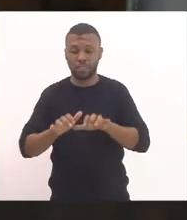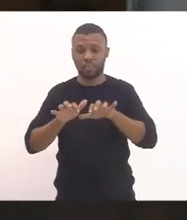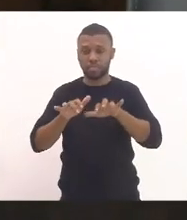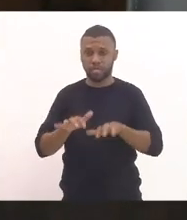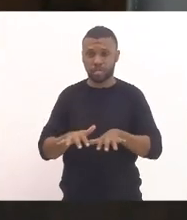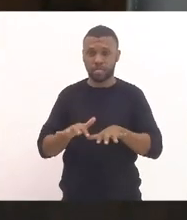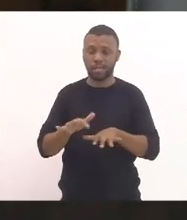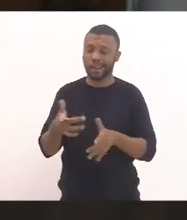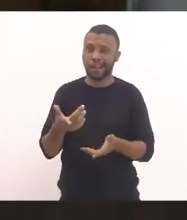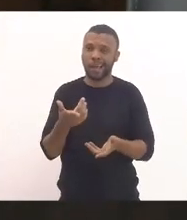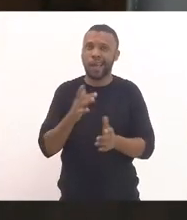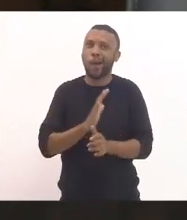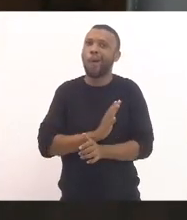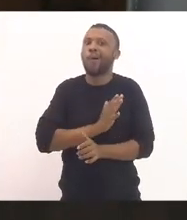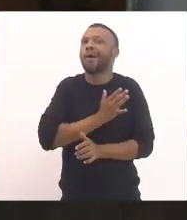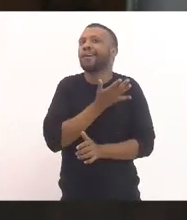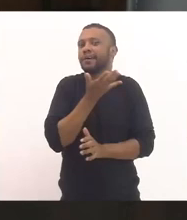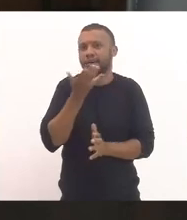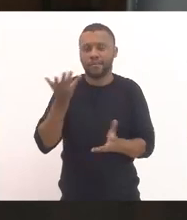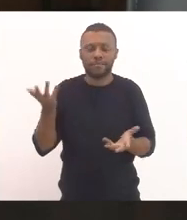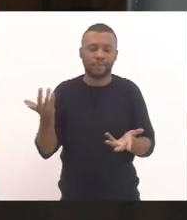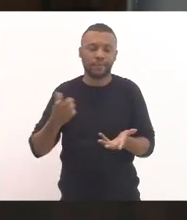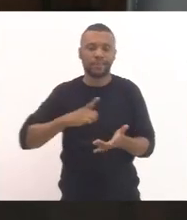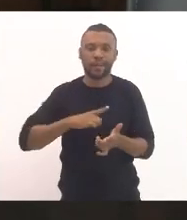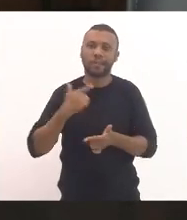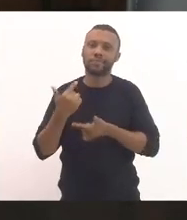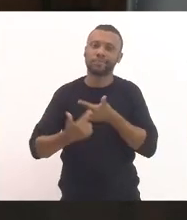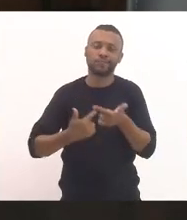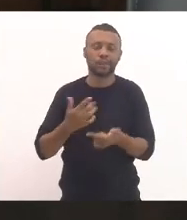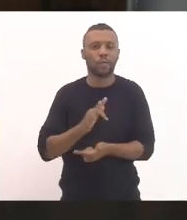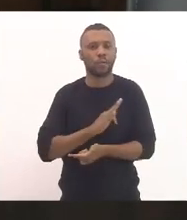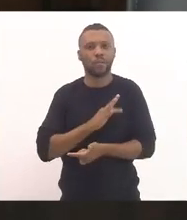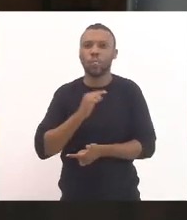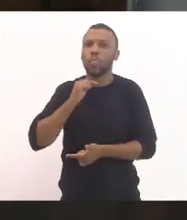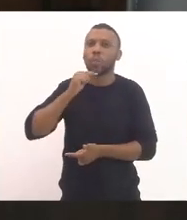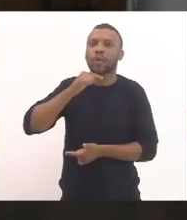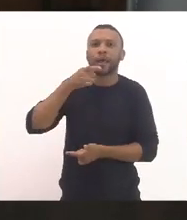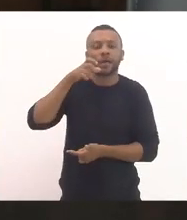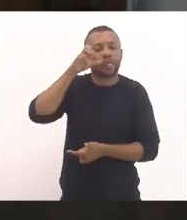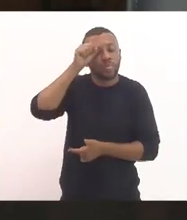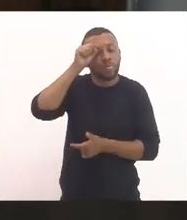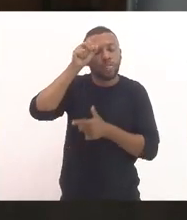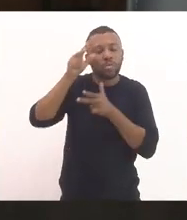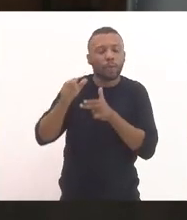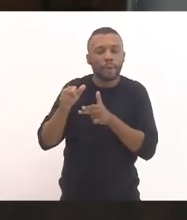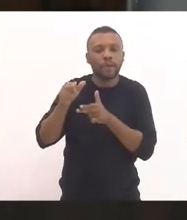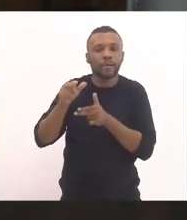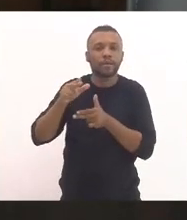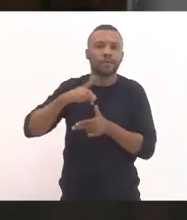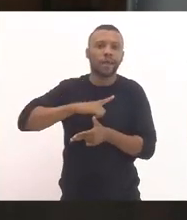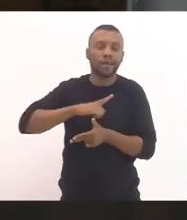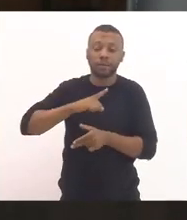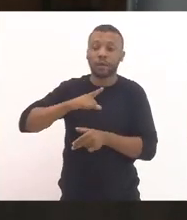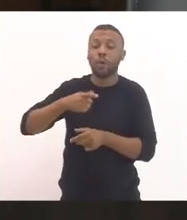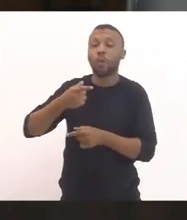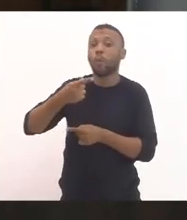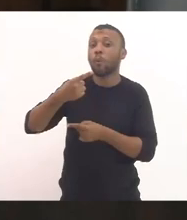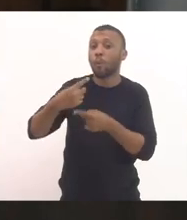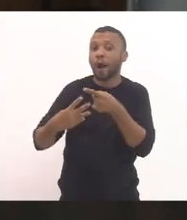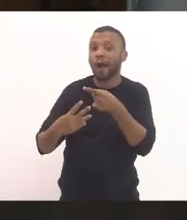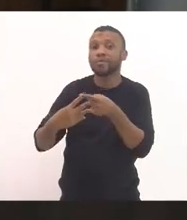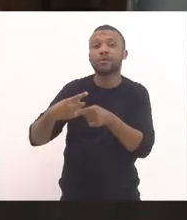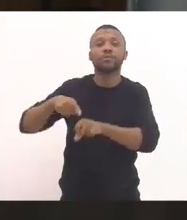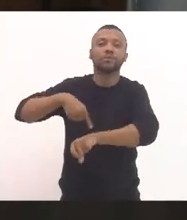porque ela é desumana tem plantões que opção não consegue dormir mesmo não consegue tirar seu quarto de hora